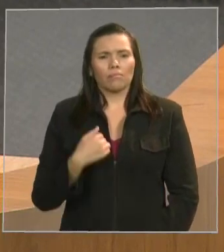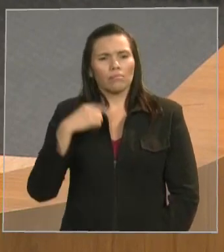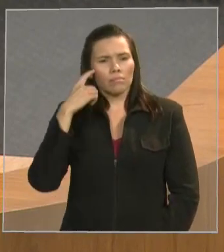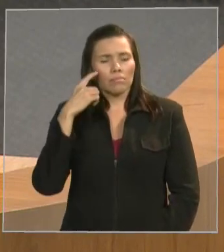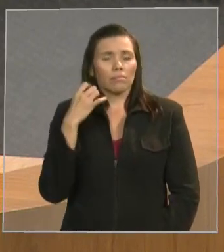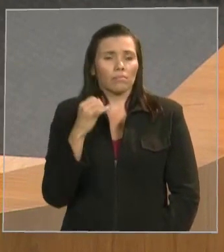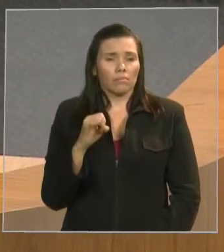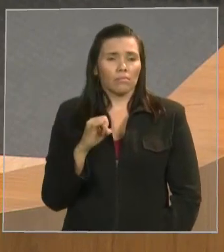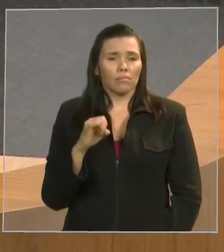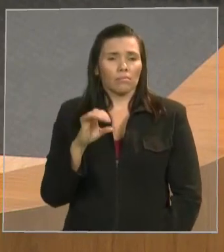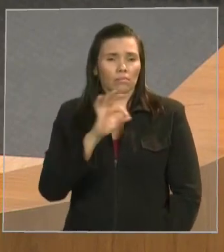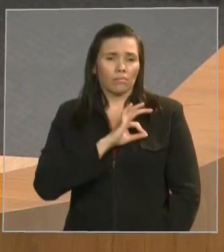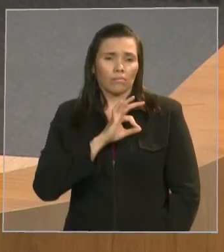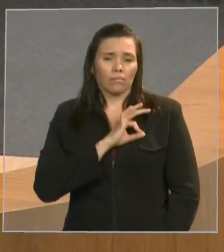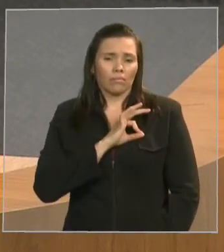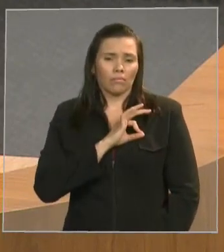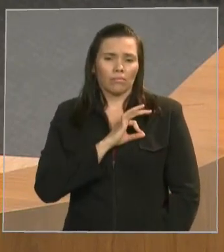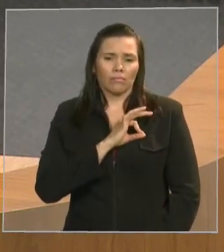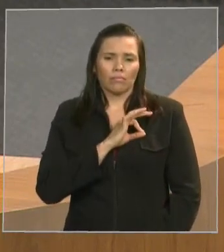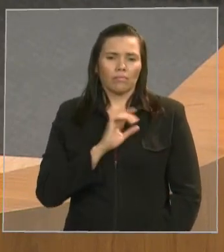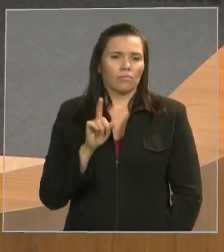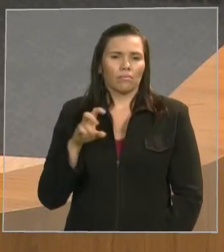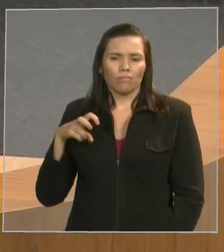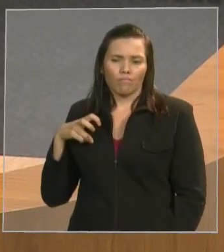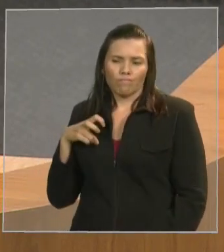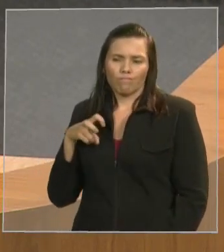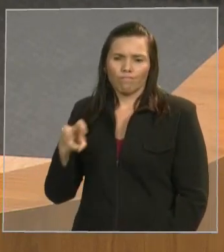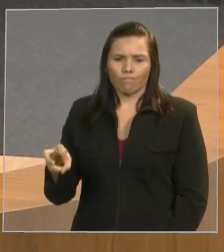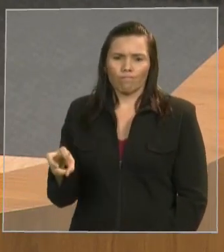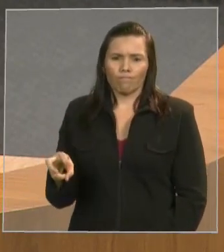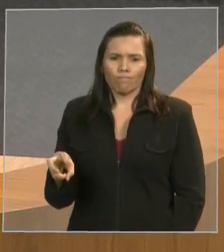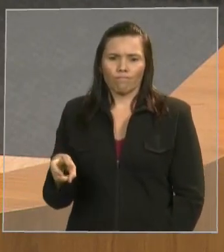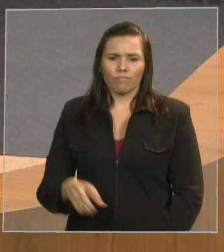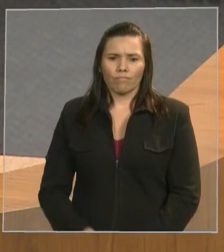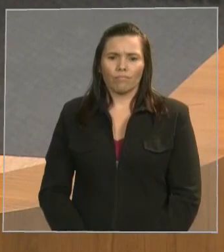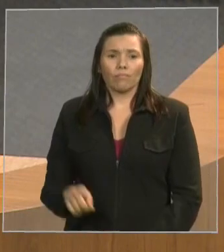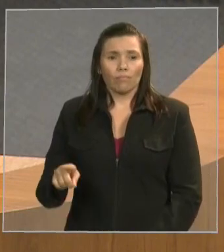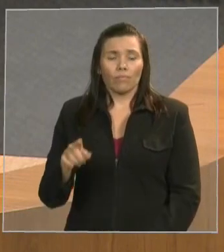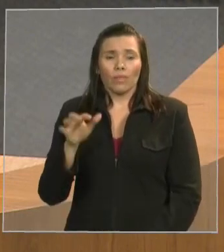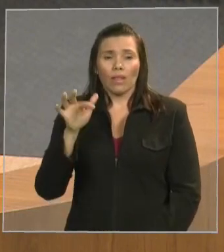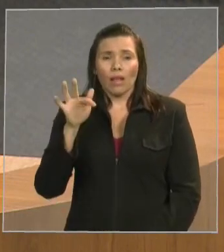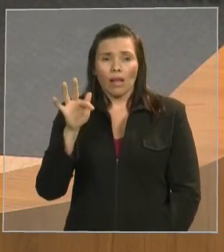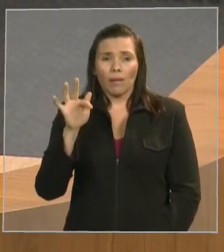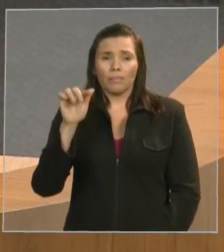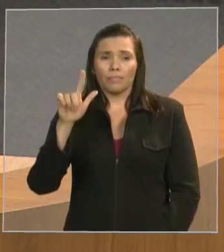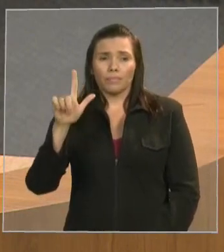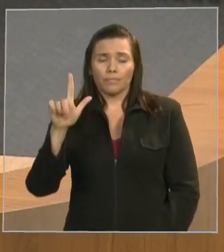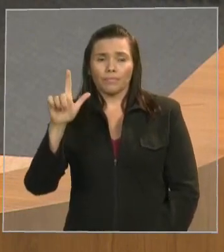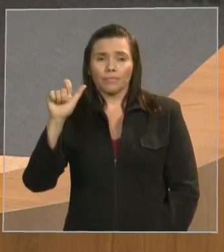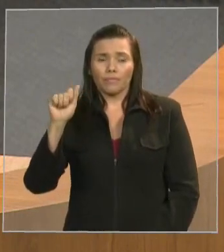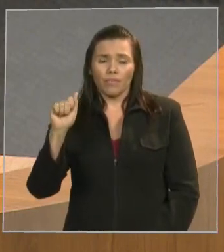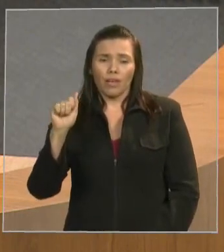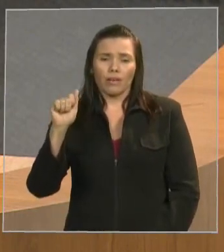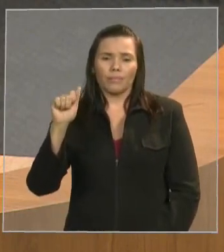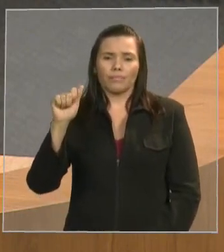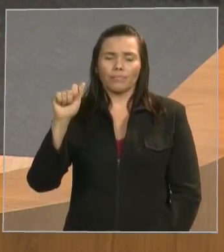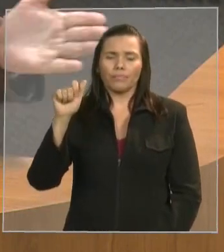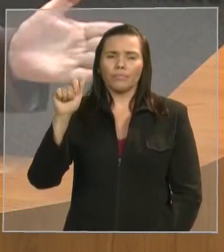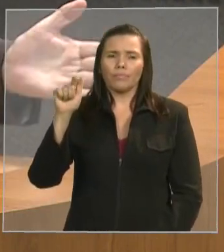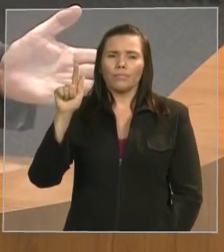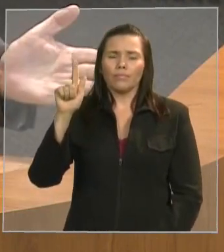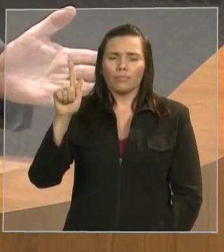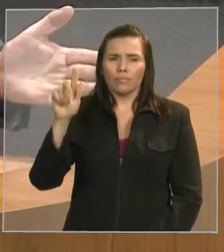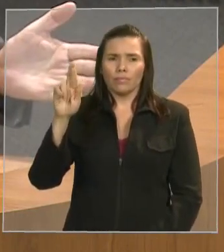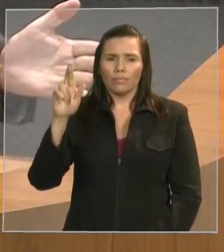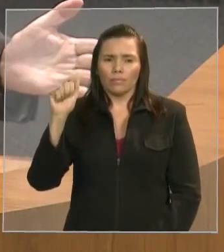dele, ainda continuava no estado de flagrante. O estado de flagrância pode ser em 24 horas, em 48, em 5 dias,